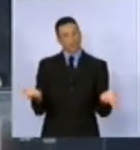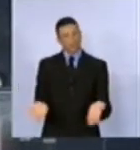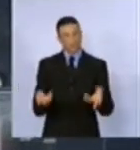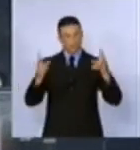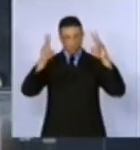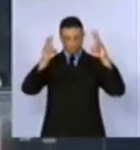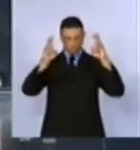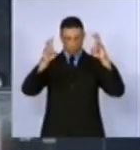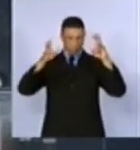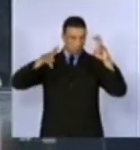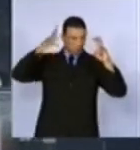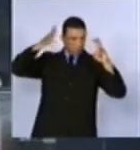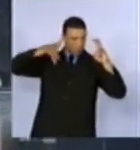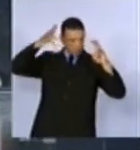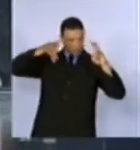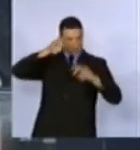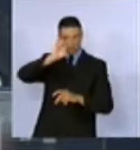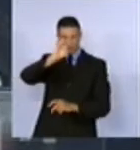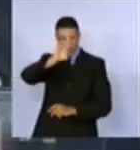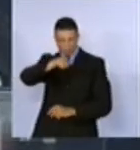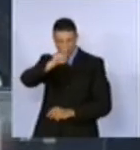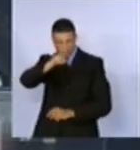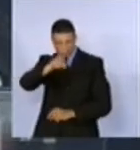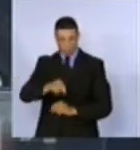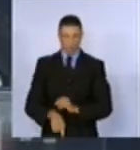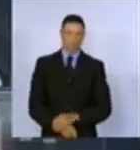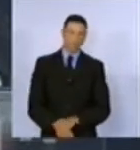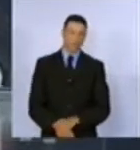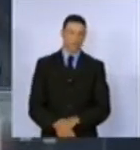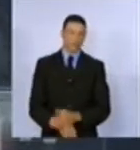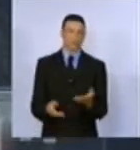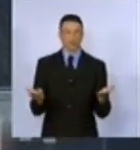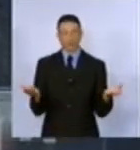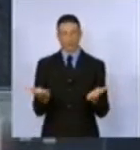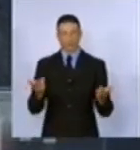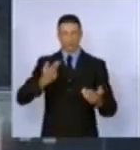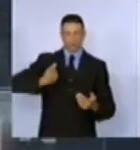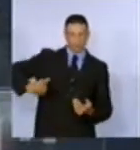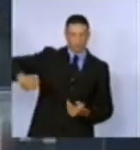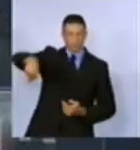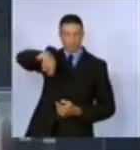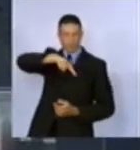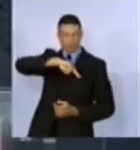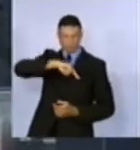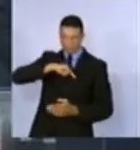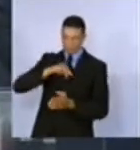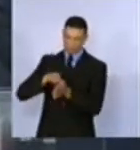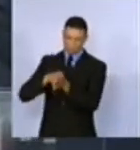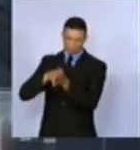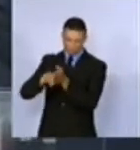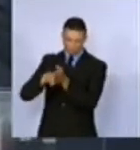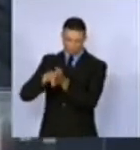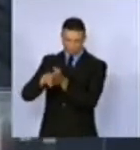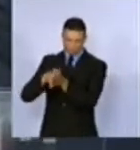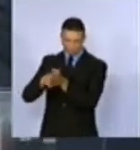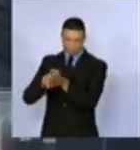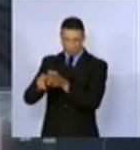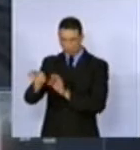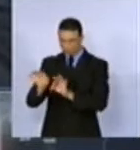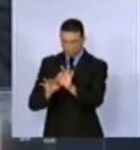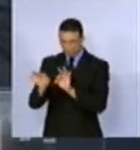condutora da minha apresentação a nós realizamos de maneira sistemática